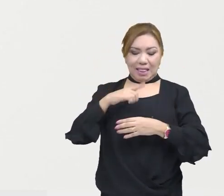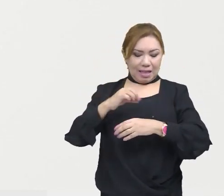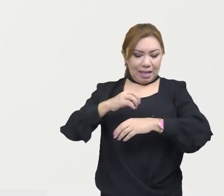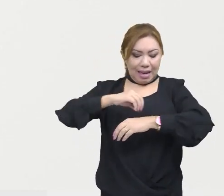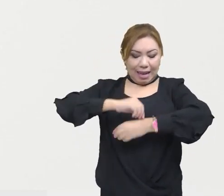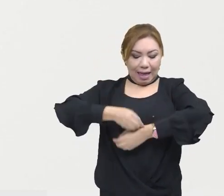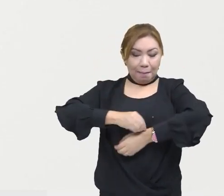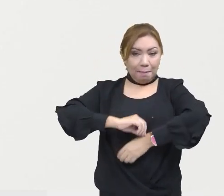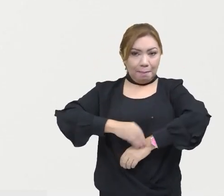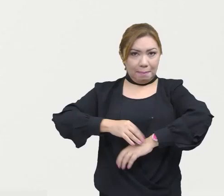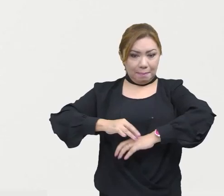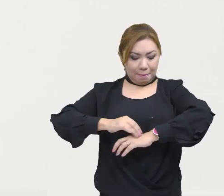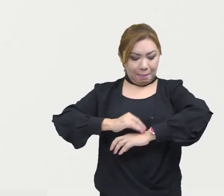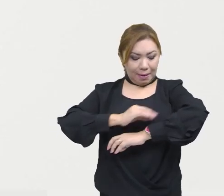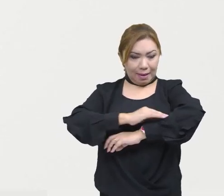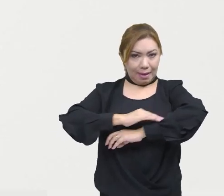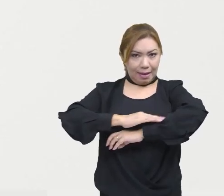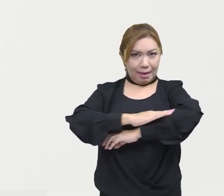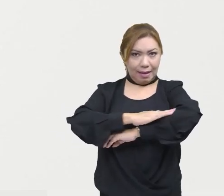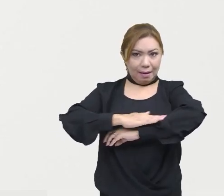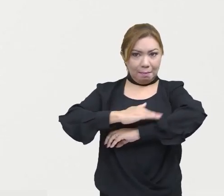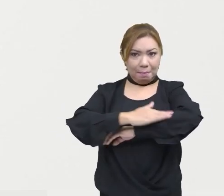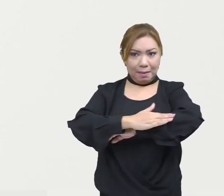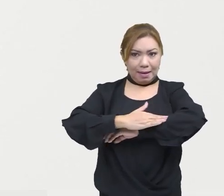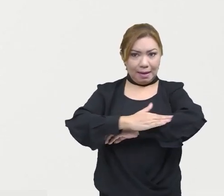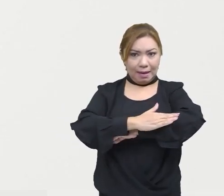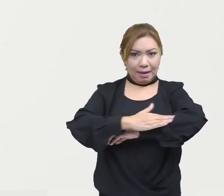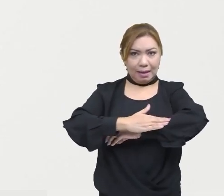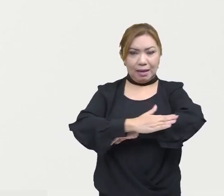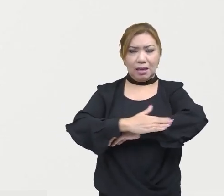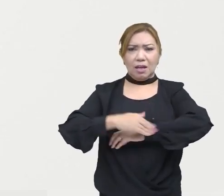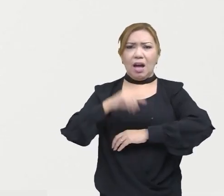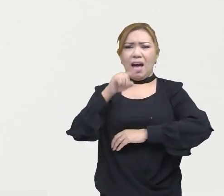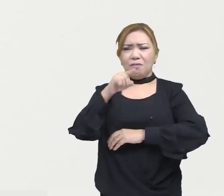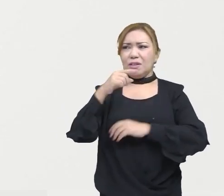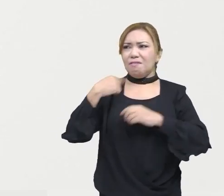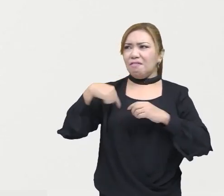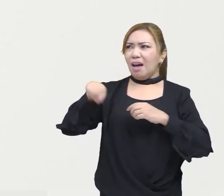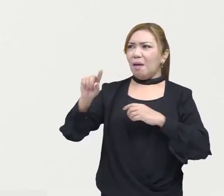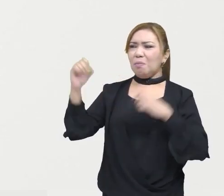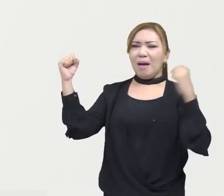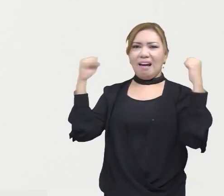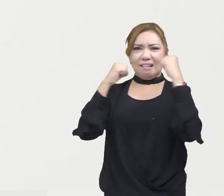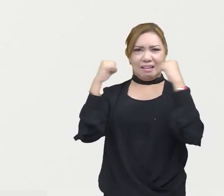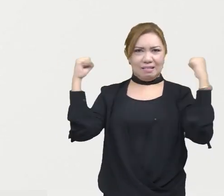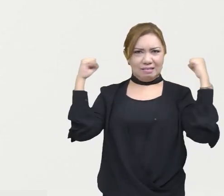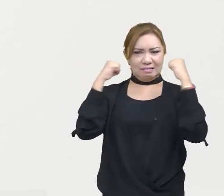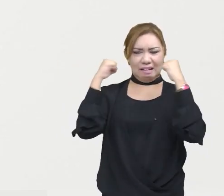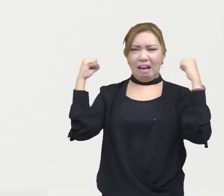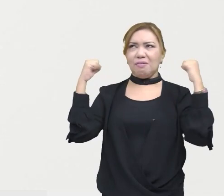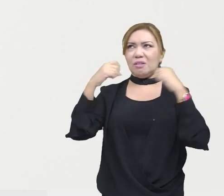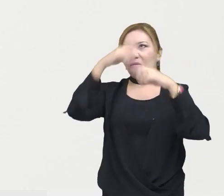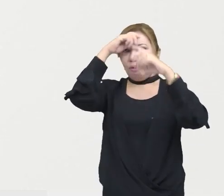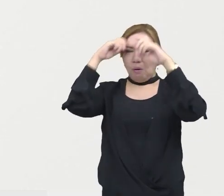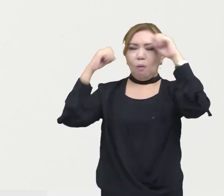da pele. Então, como eu falei para vocês, quando a gente faz muito exercício físico, nós acabamos suando um